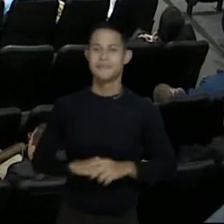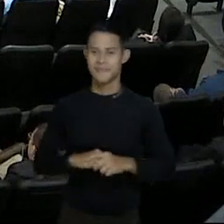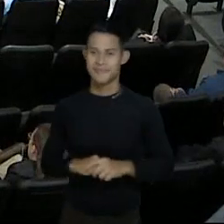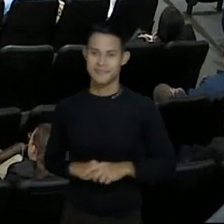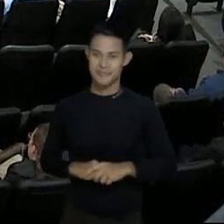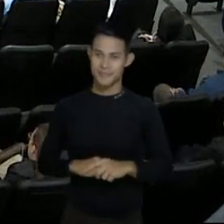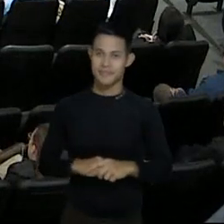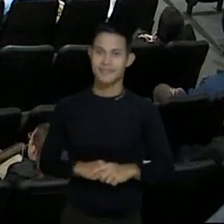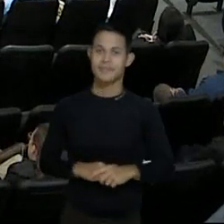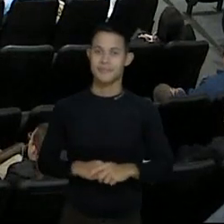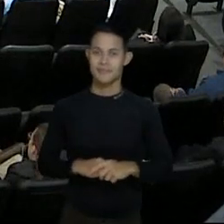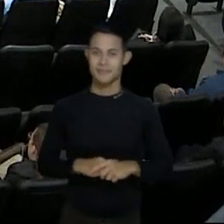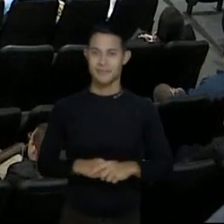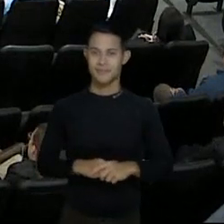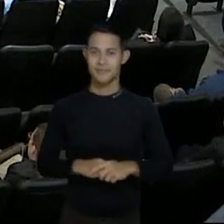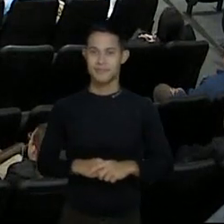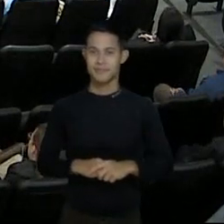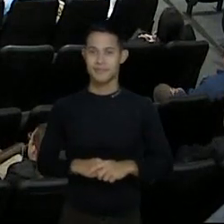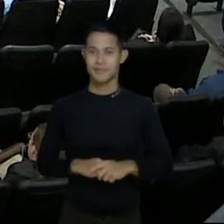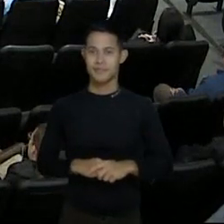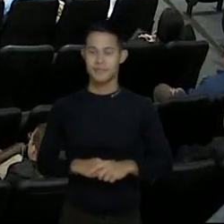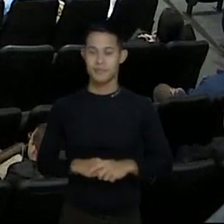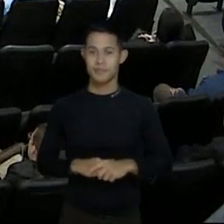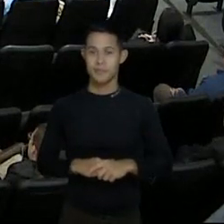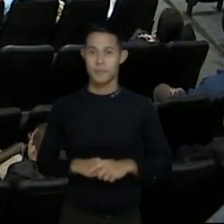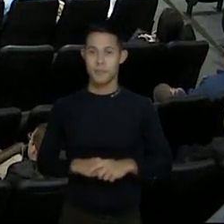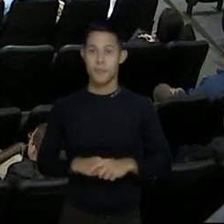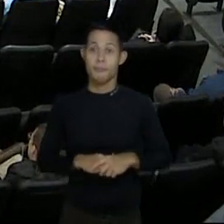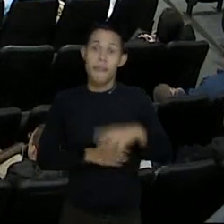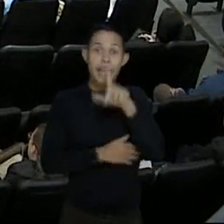compartilhem para bem criar